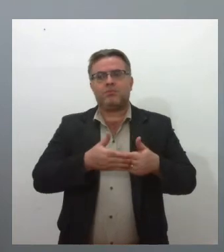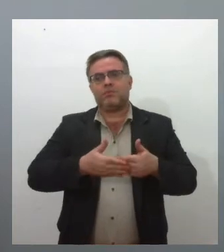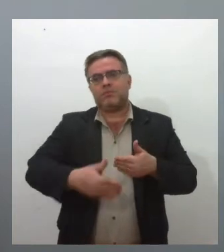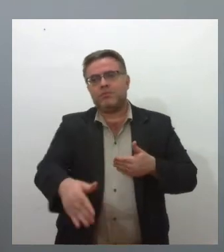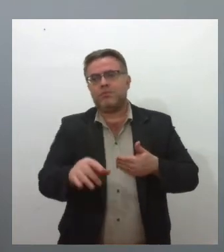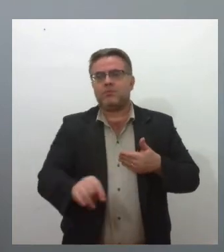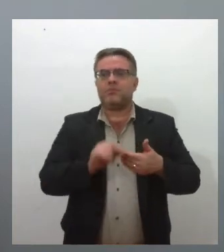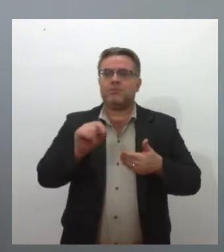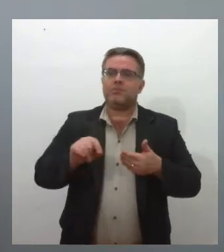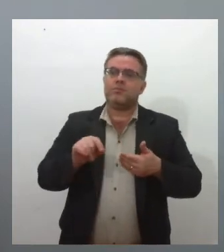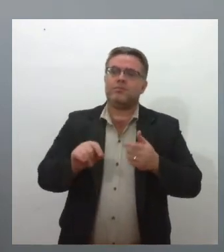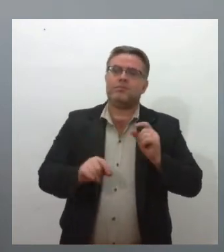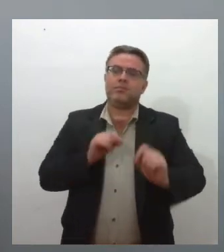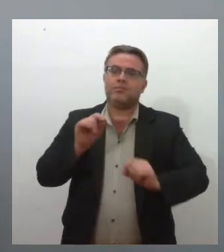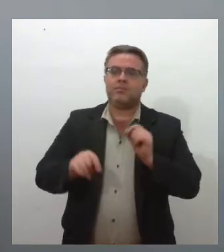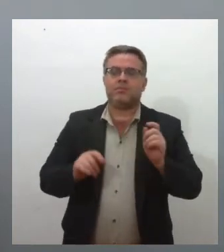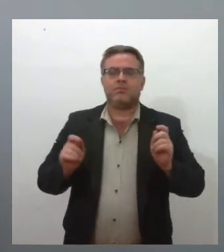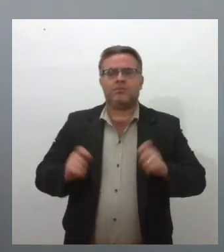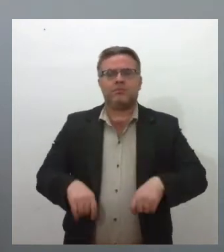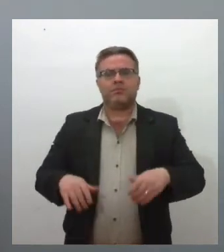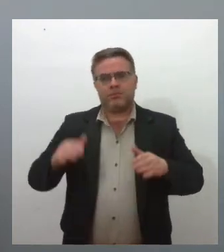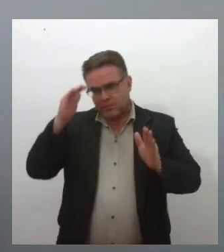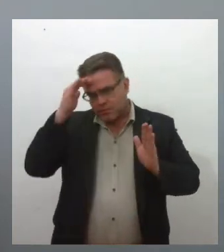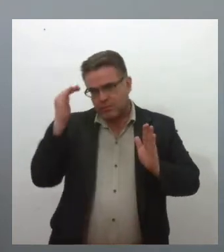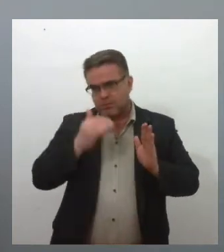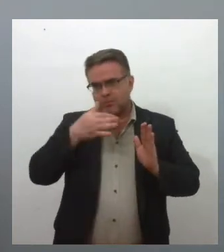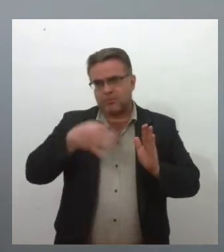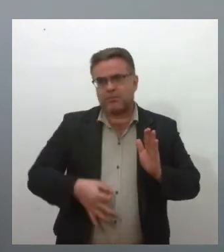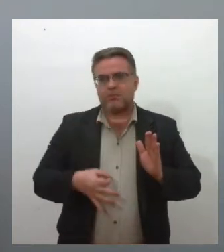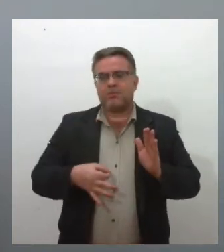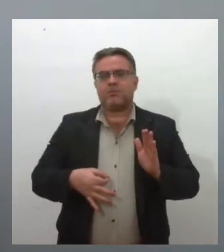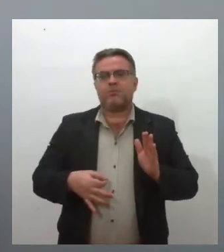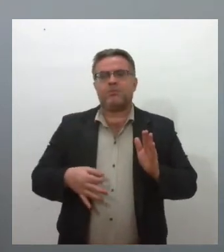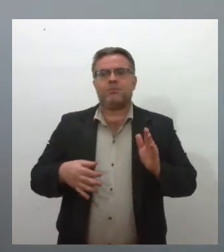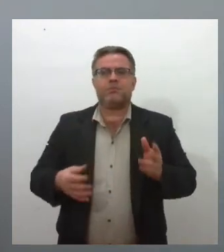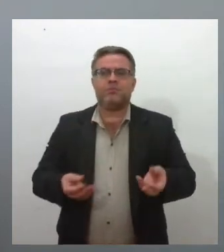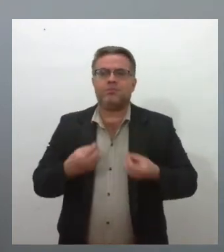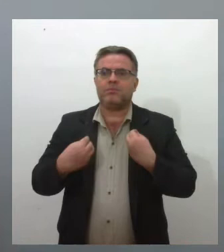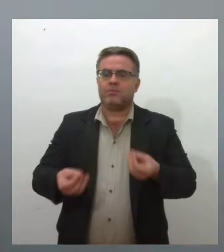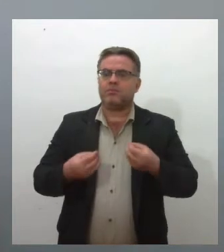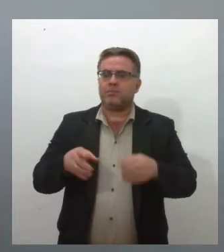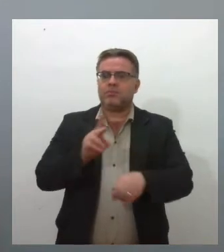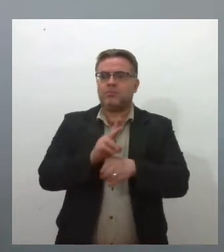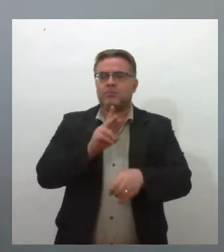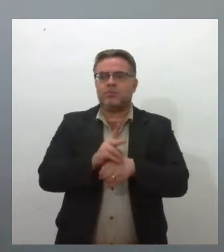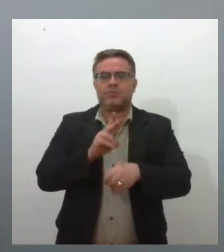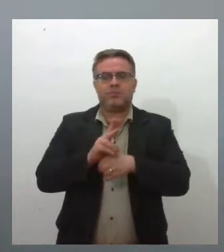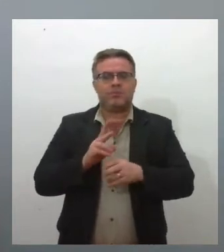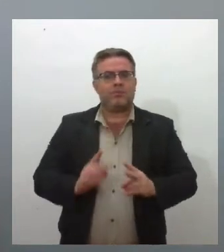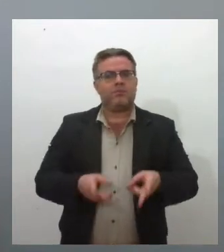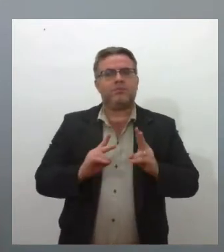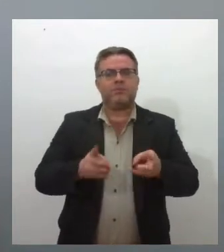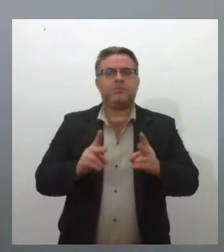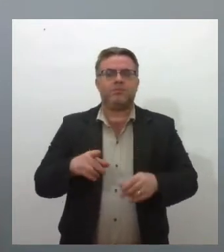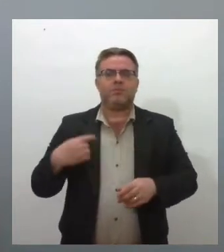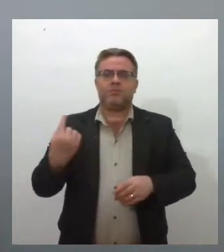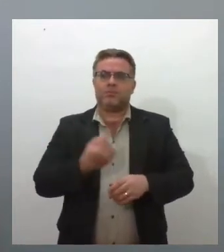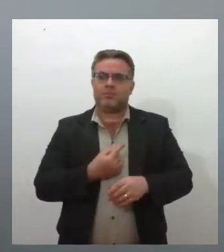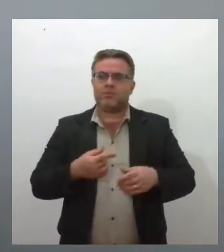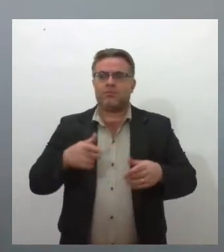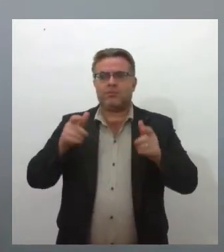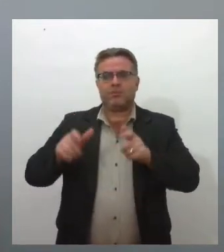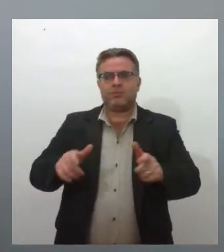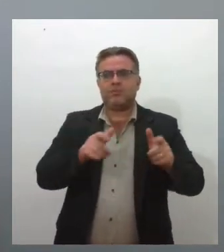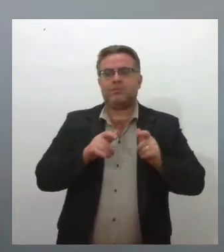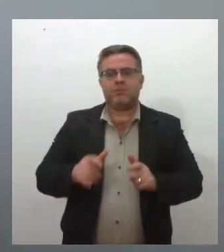dificuldades orçamentárias e se viu obrigada a restringir o atendimento no interior de Sergipe. Nós tínhamos agências, por exemplo, em